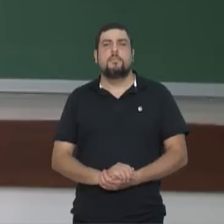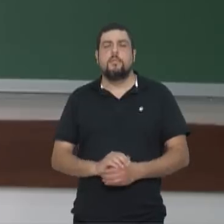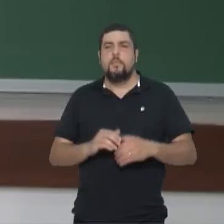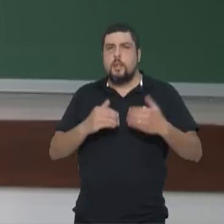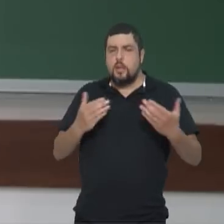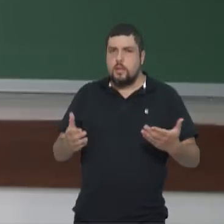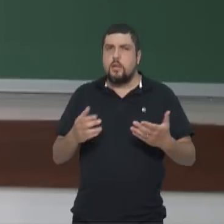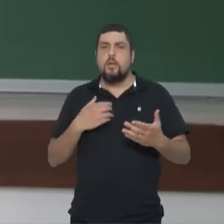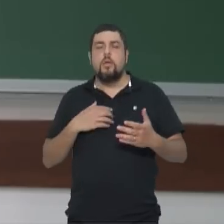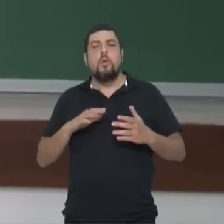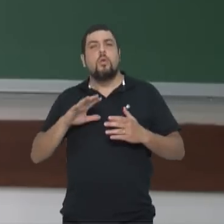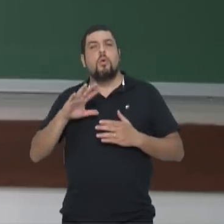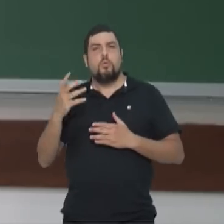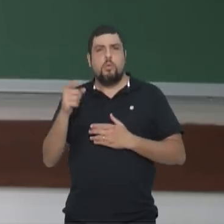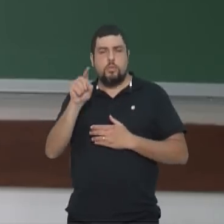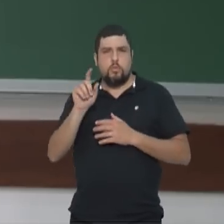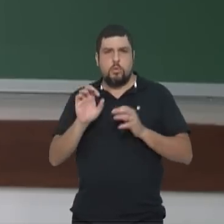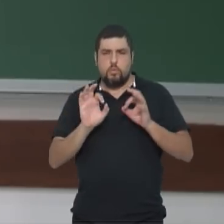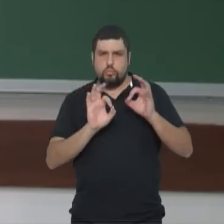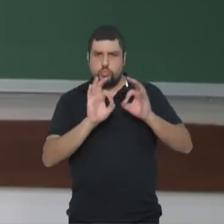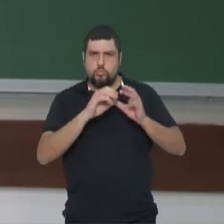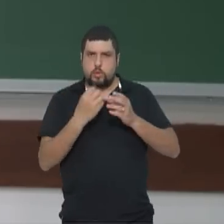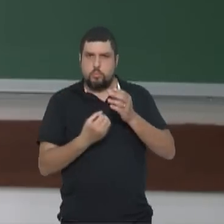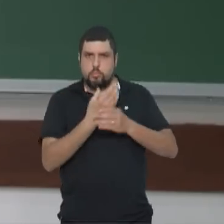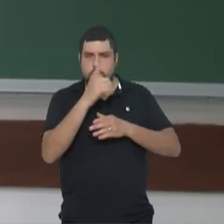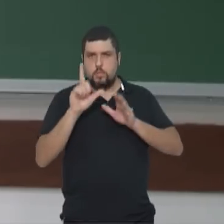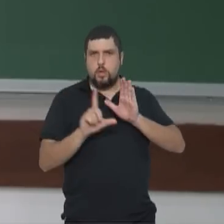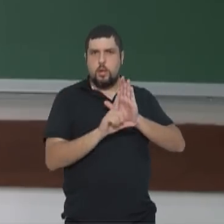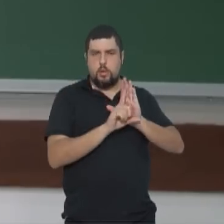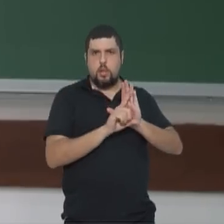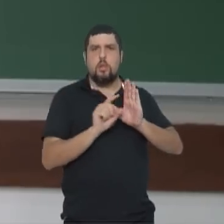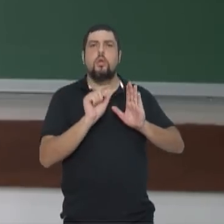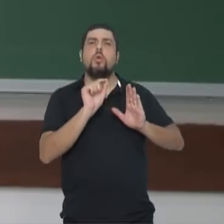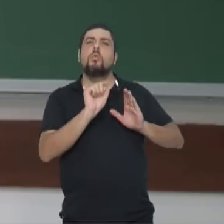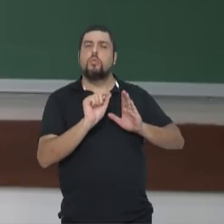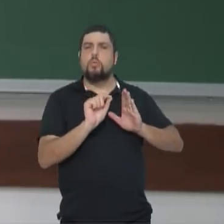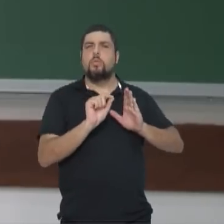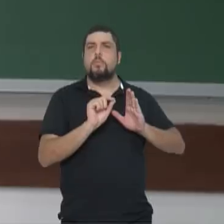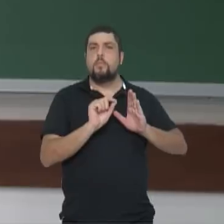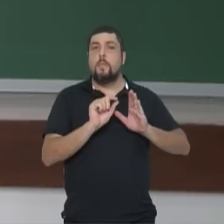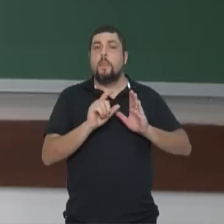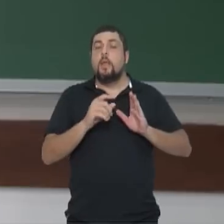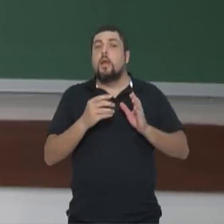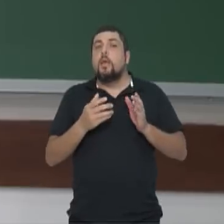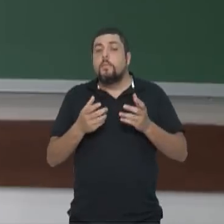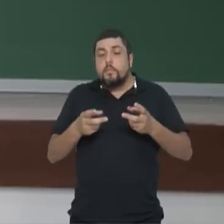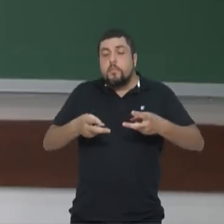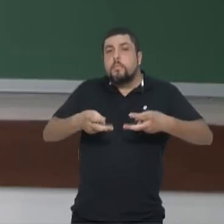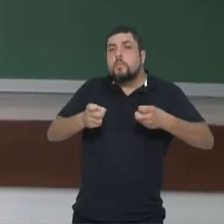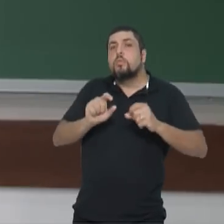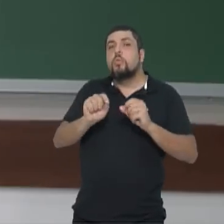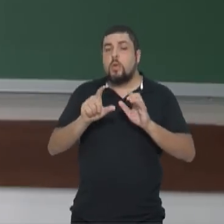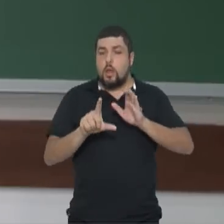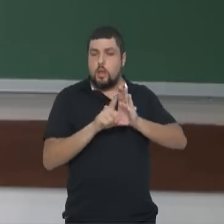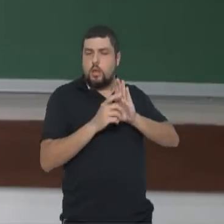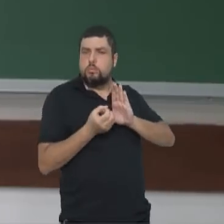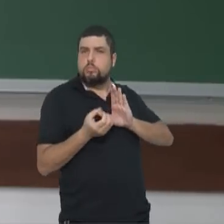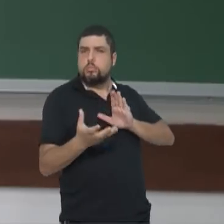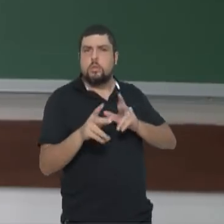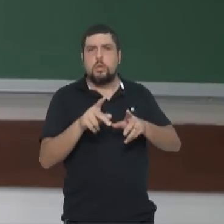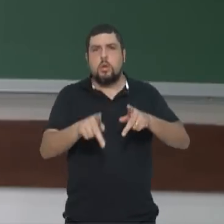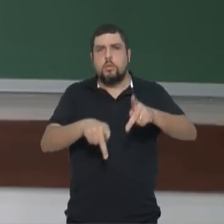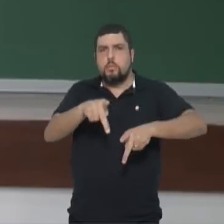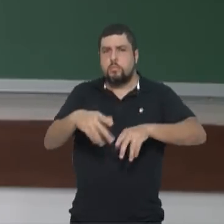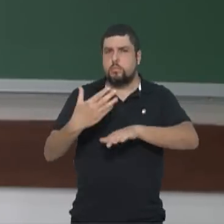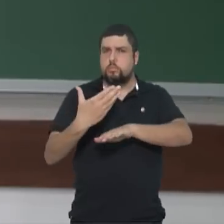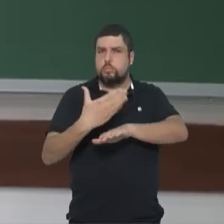Pessoal, então quando é feita uma lei, é prevista ou são previstas atitudes da população, né?